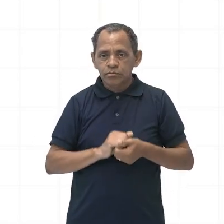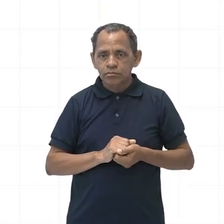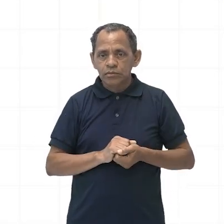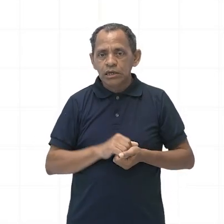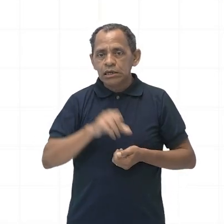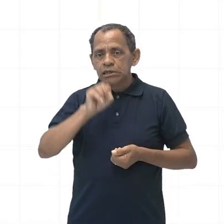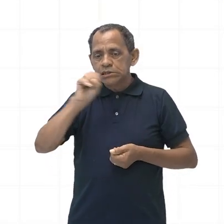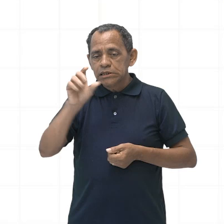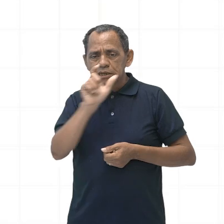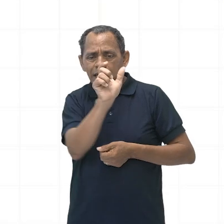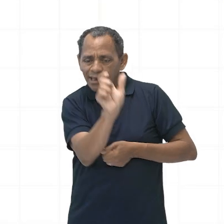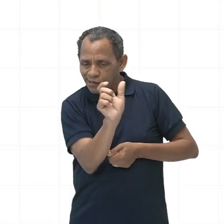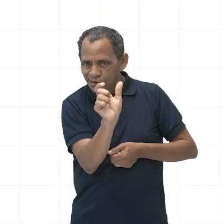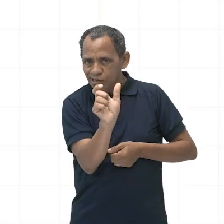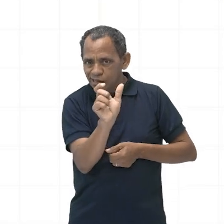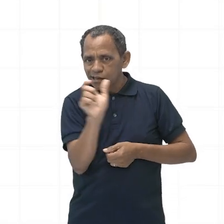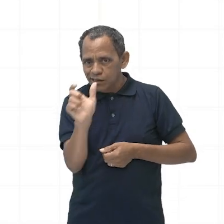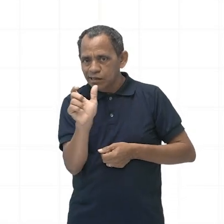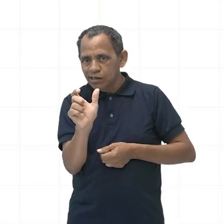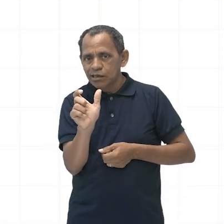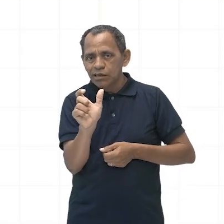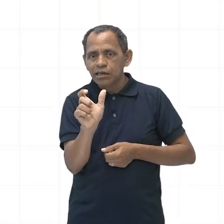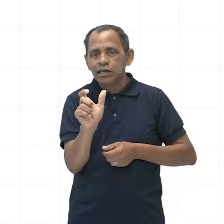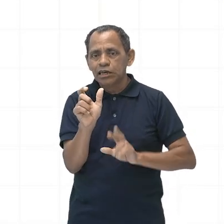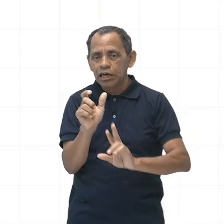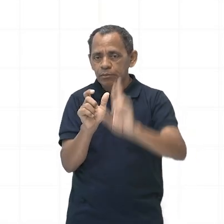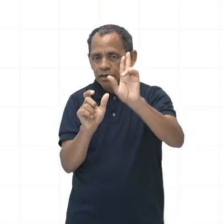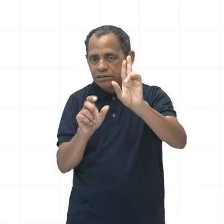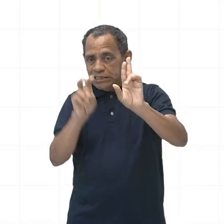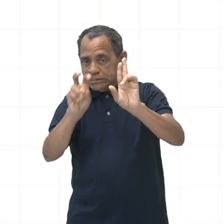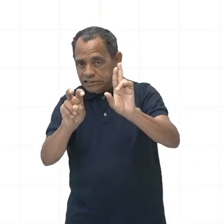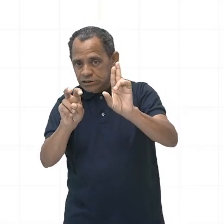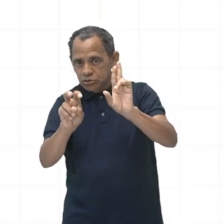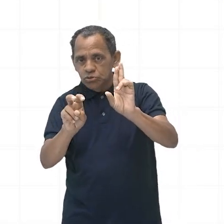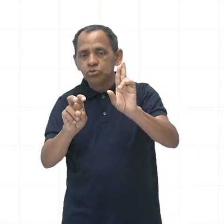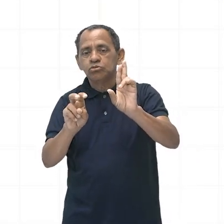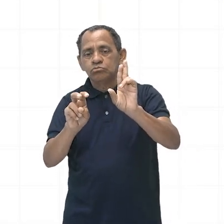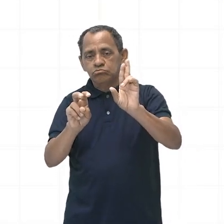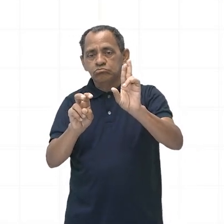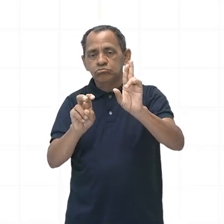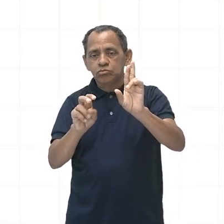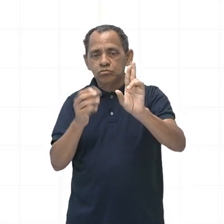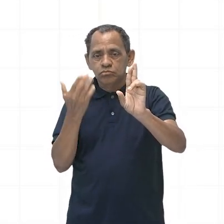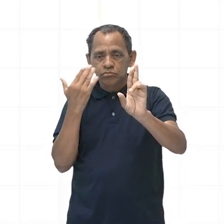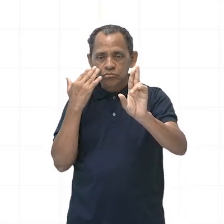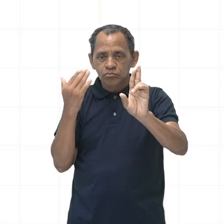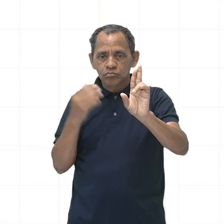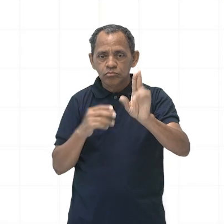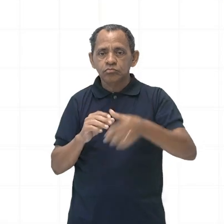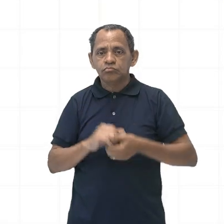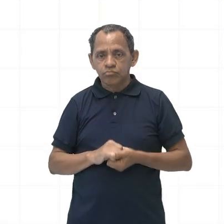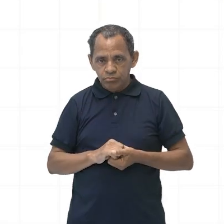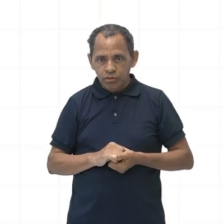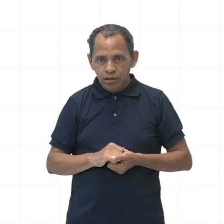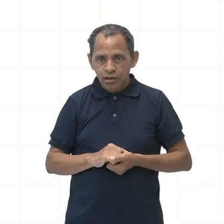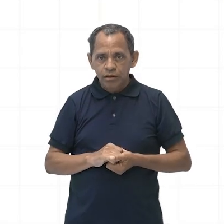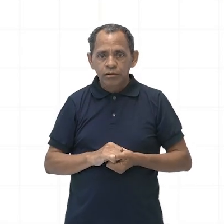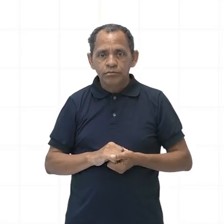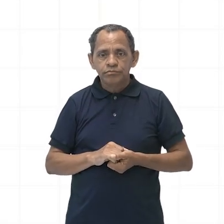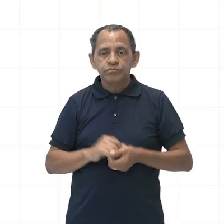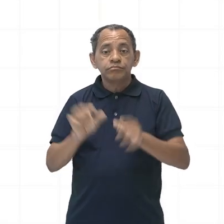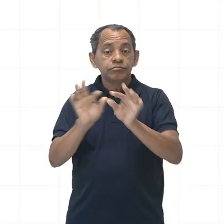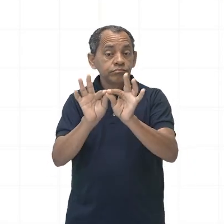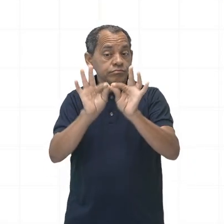cada pedacinho desse equivale a 5 unidades, então, para cá eu vou ter 5, 5,